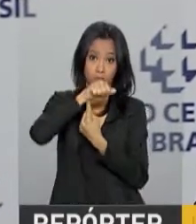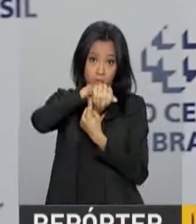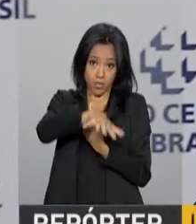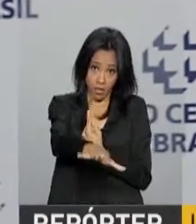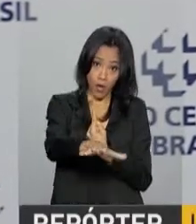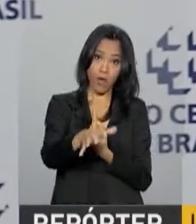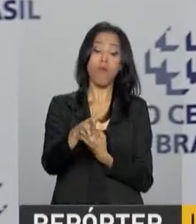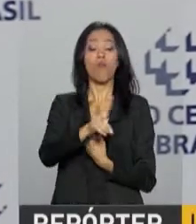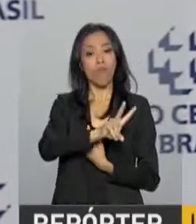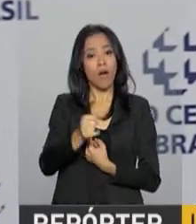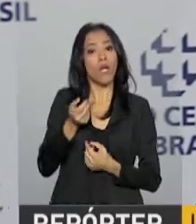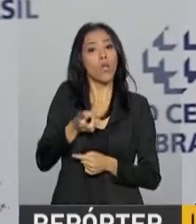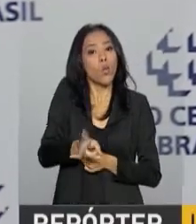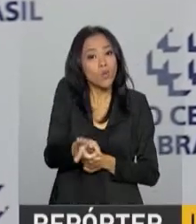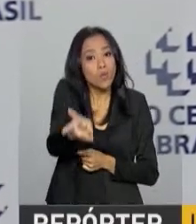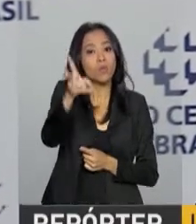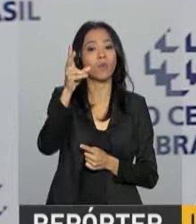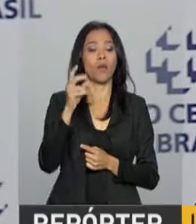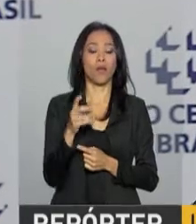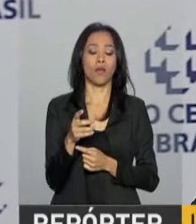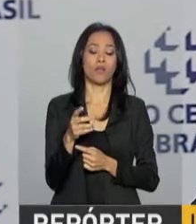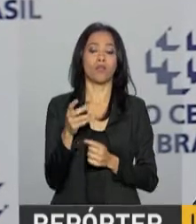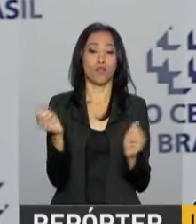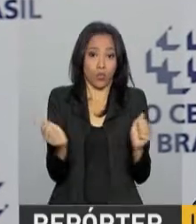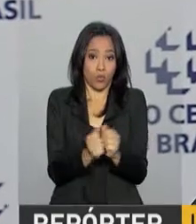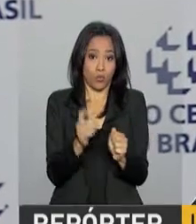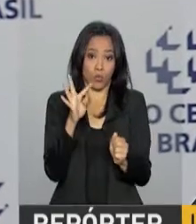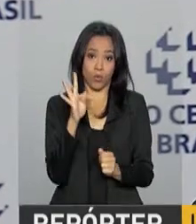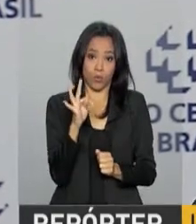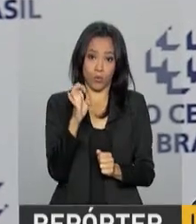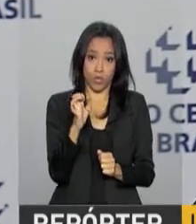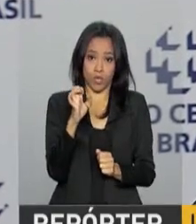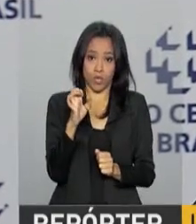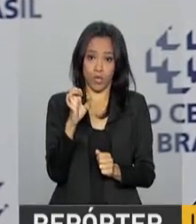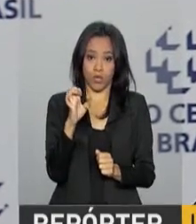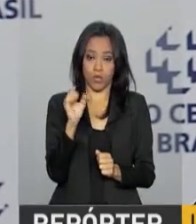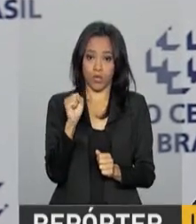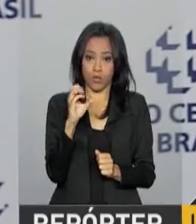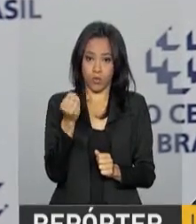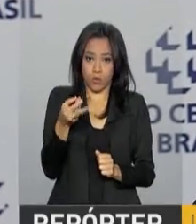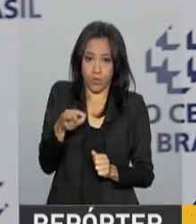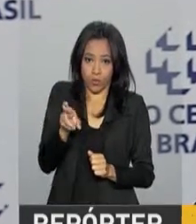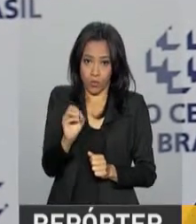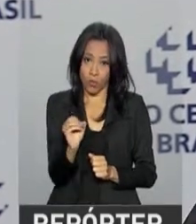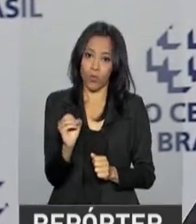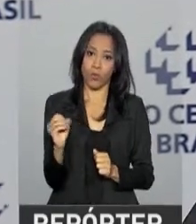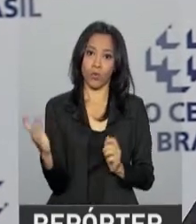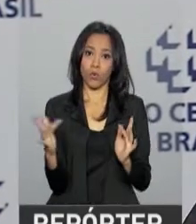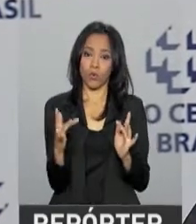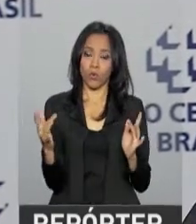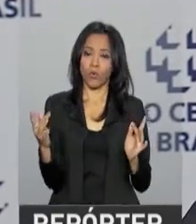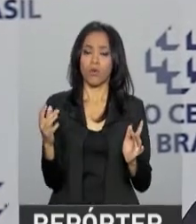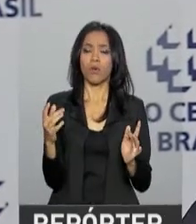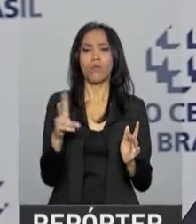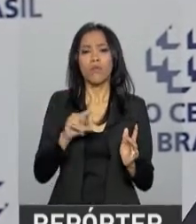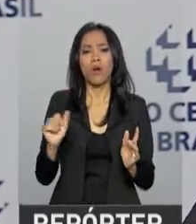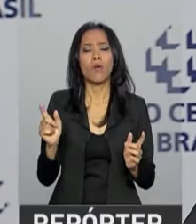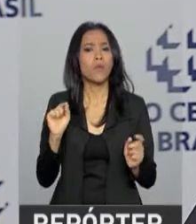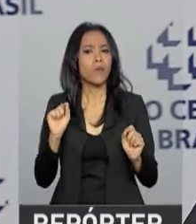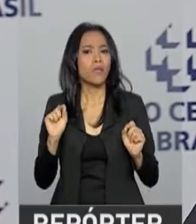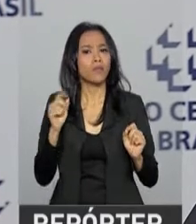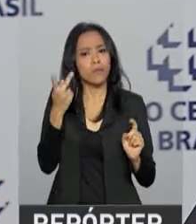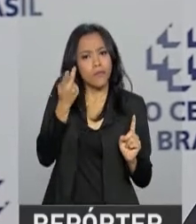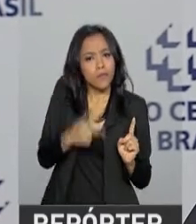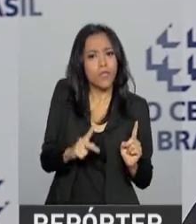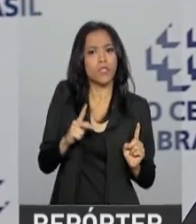vão continuar oferecendo de forma coordenada liquidez ao mercado seja no mercado